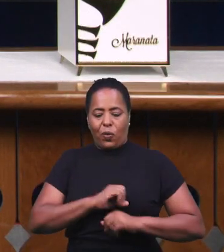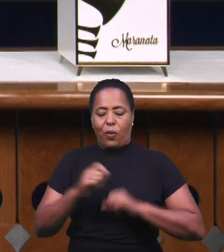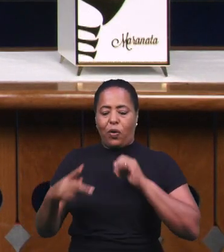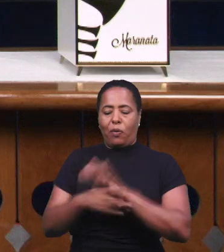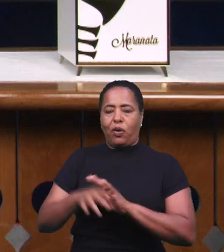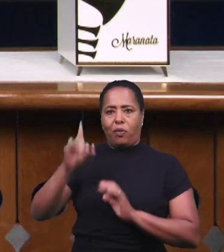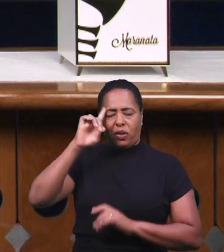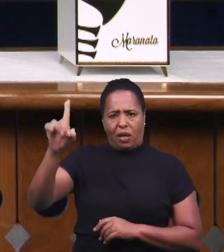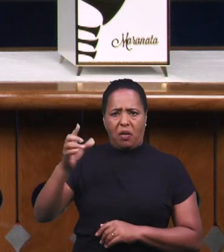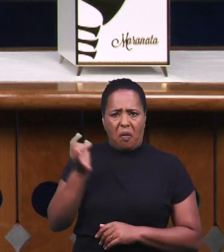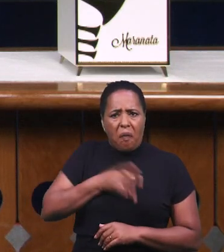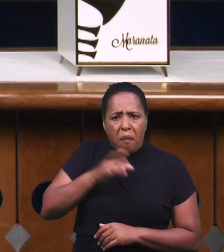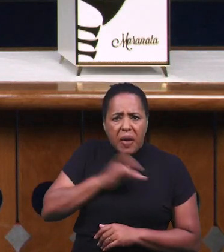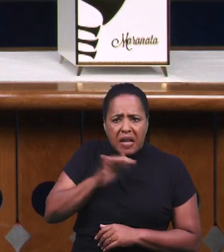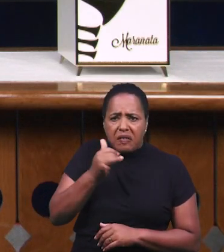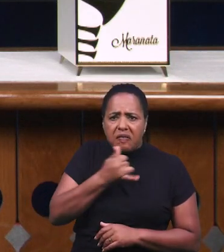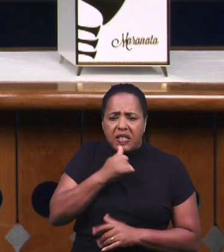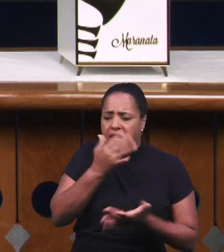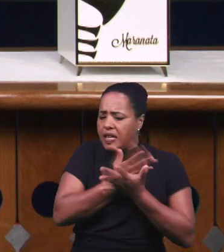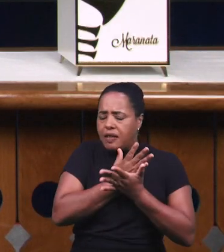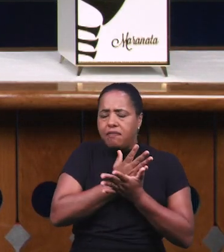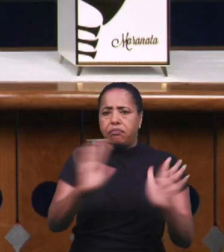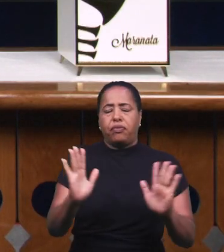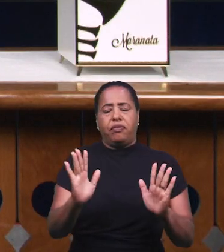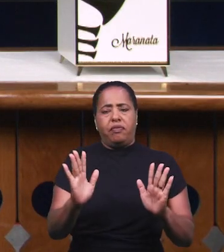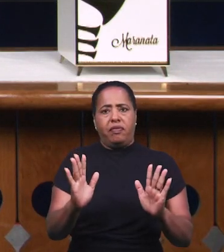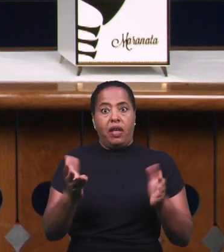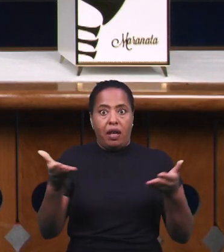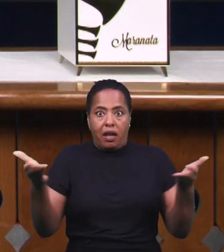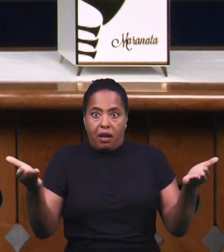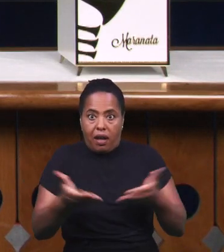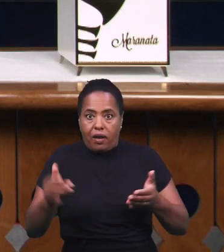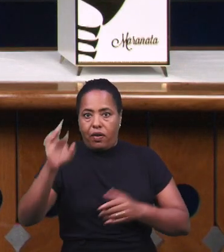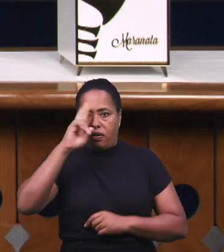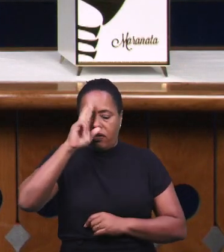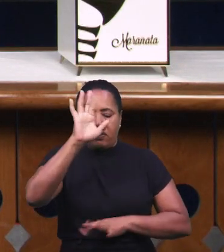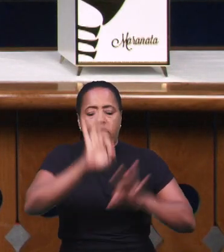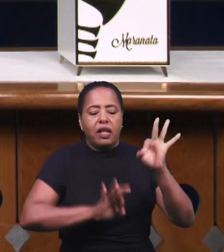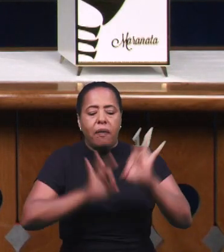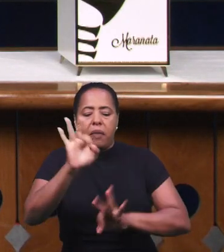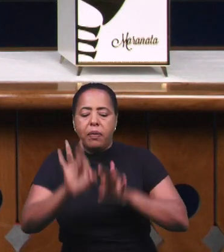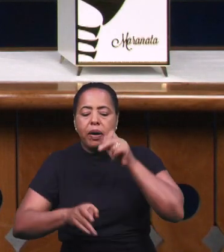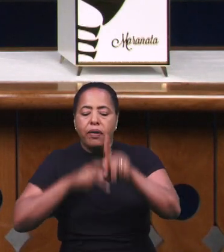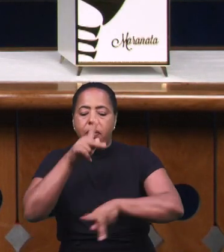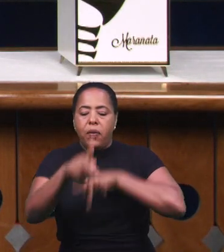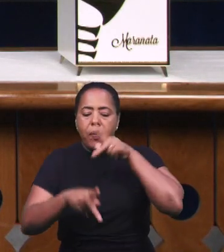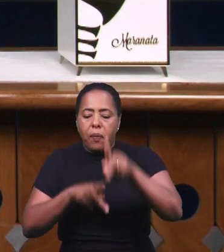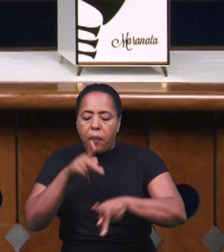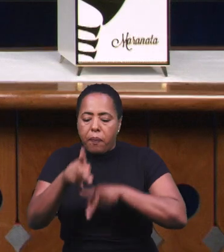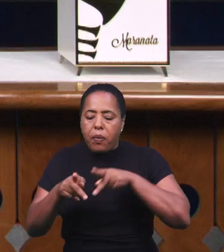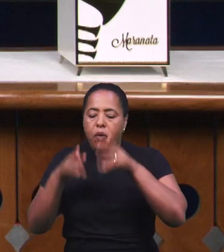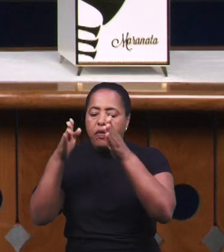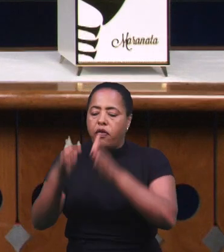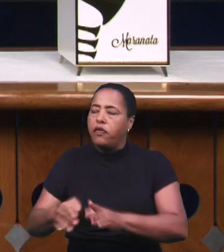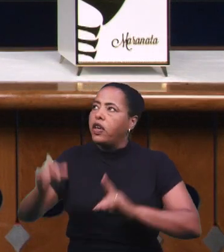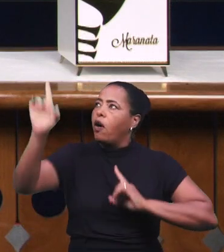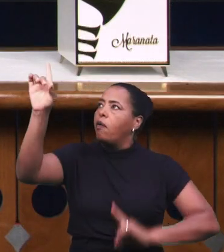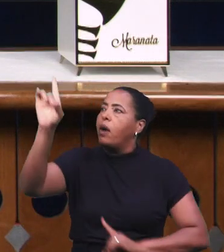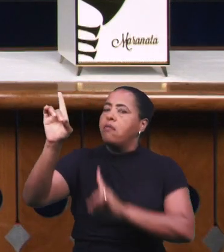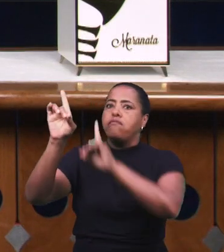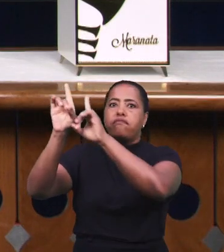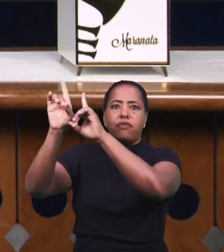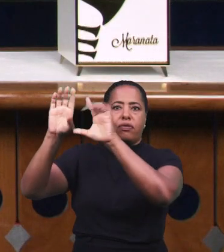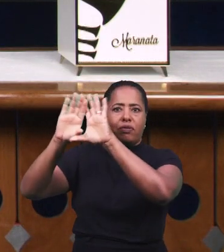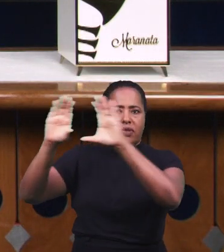está preparando agora a sua igreja para o encontro com Ele na eternidade. Jesus vai